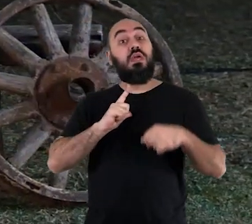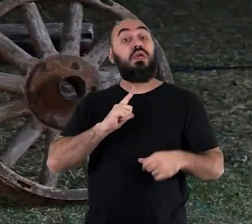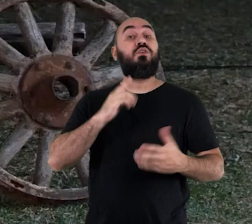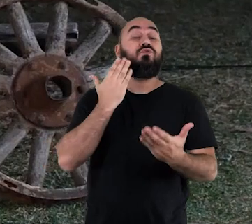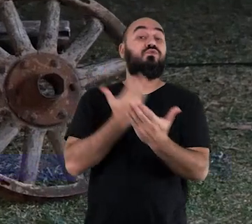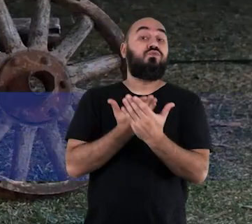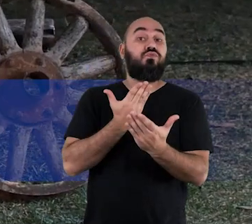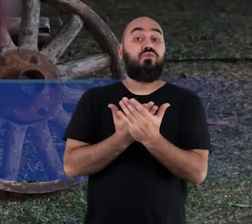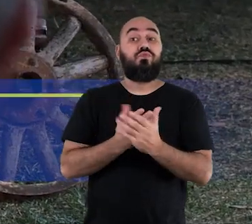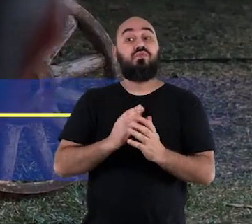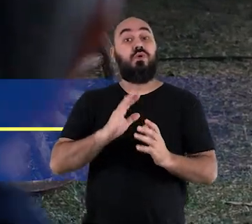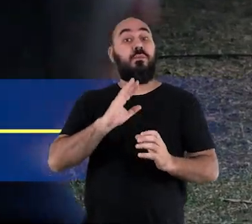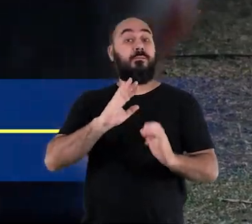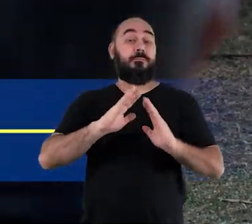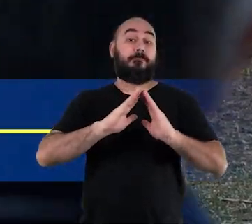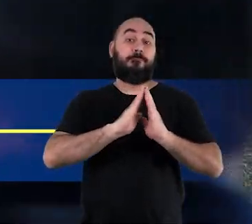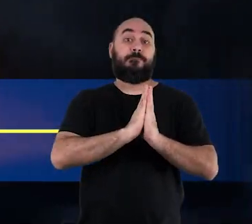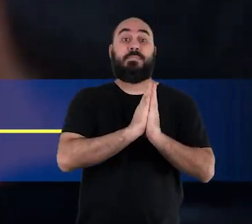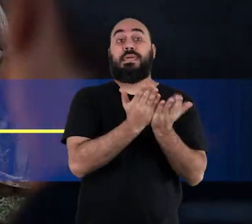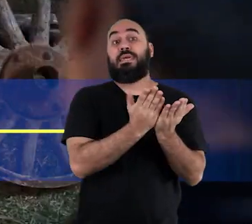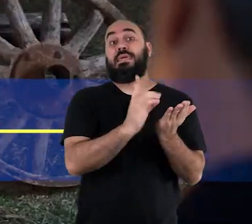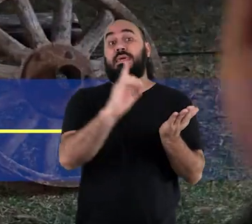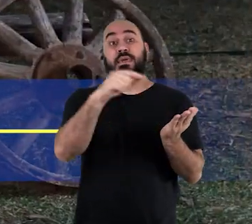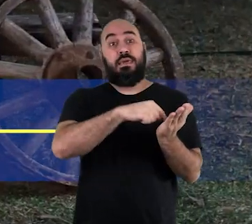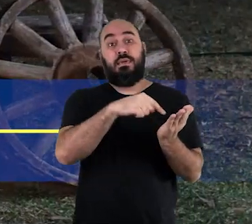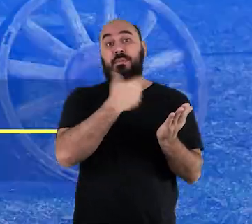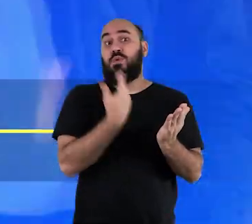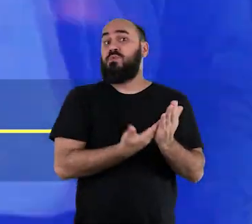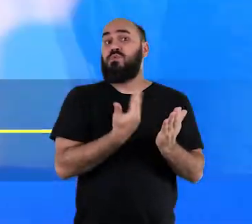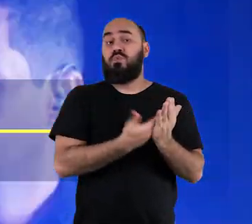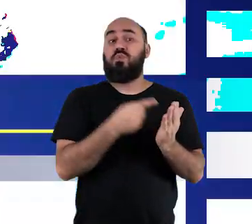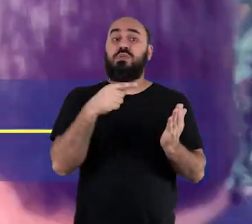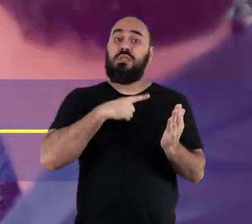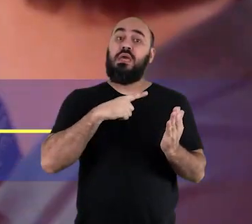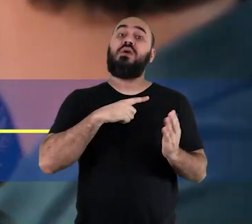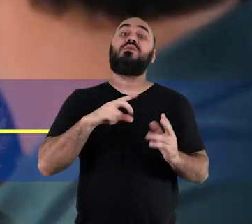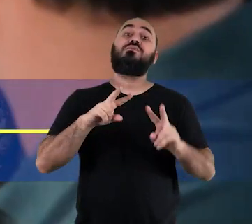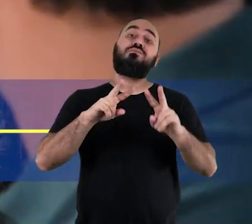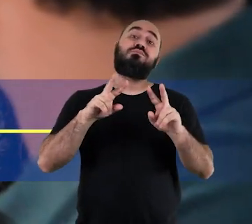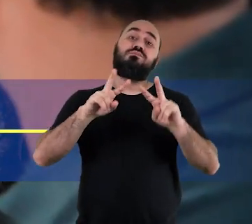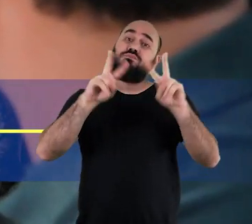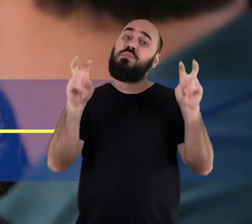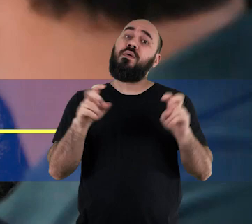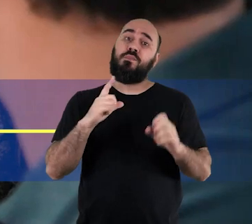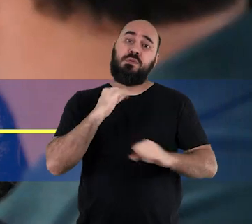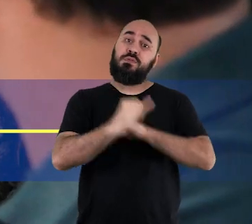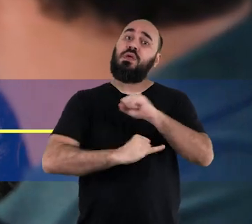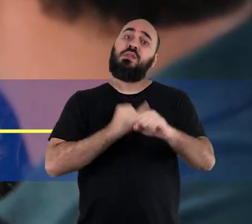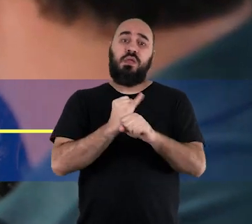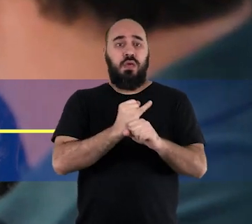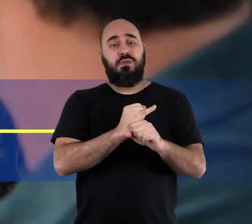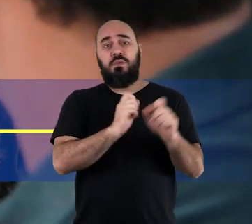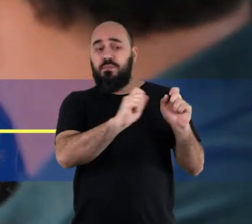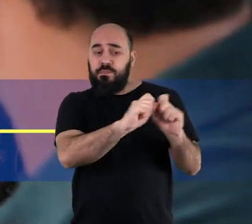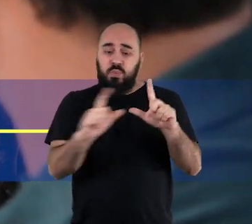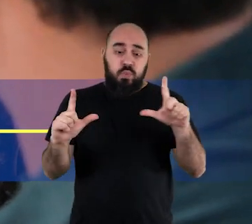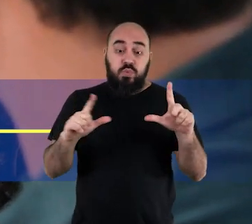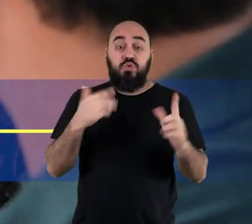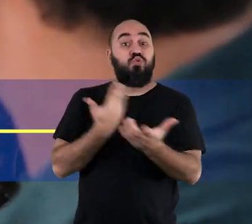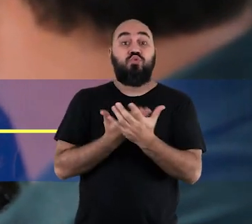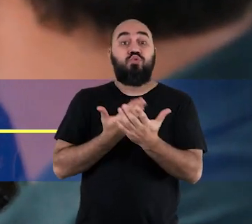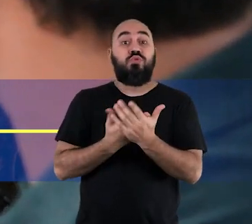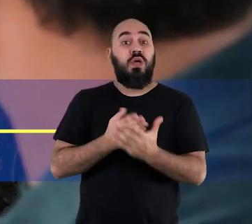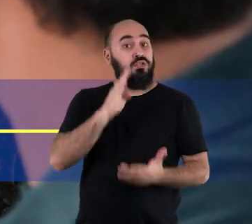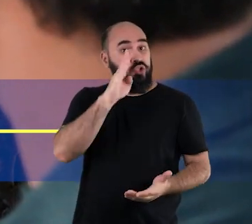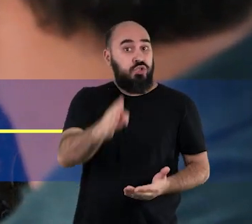fazer online. O título do estudo é O Senhor da Vida. converso com alguns componentes do